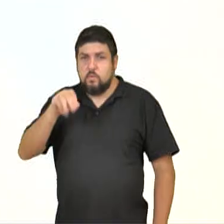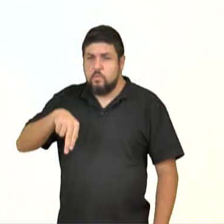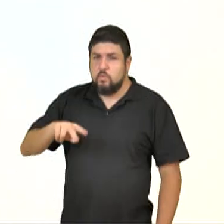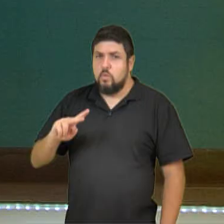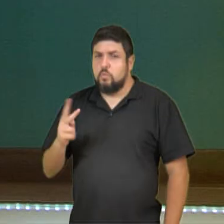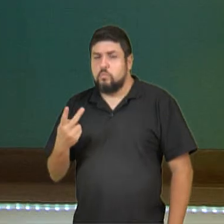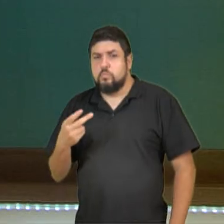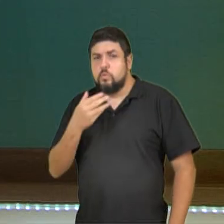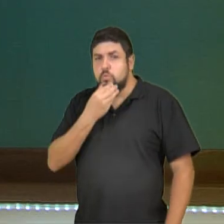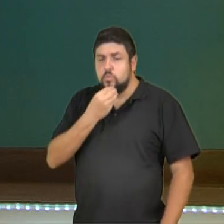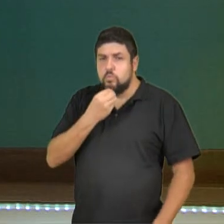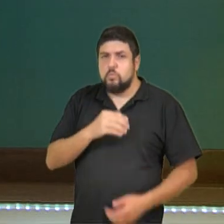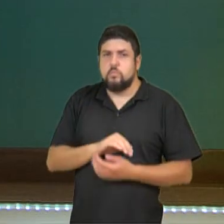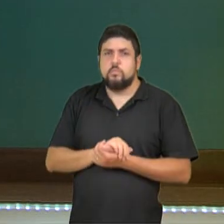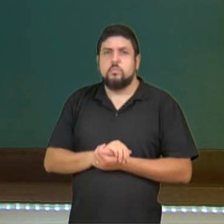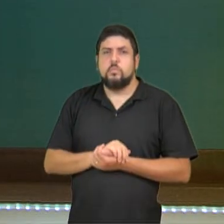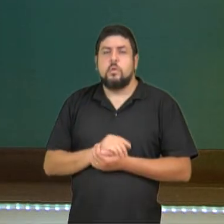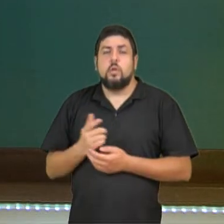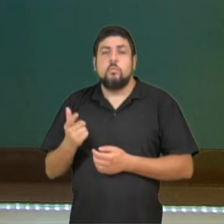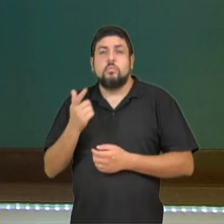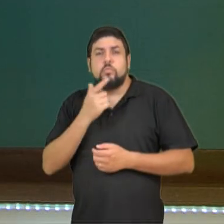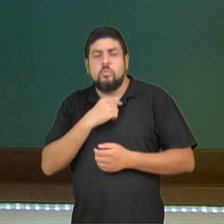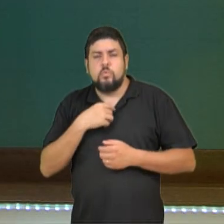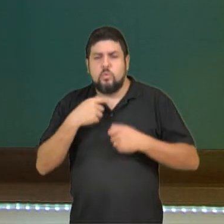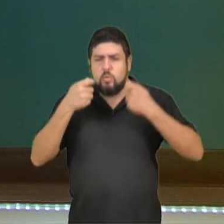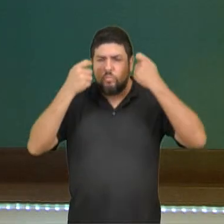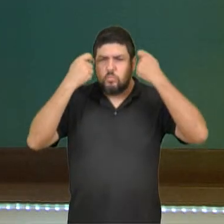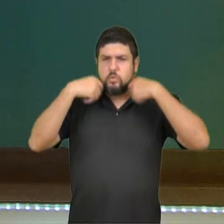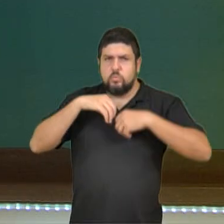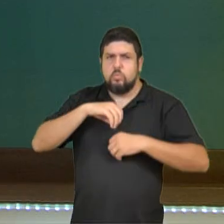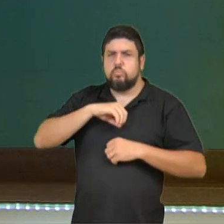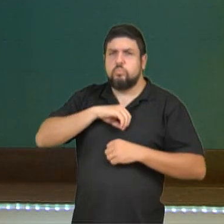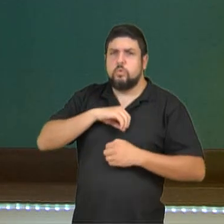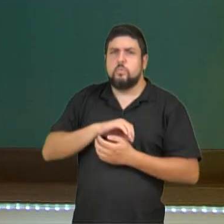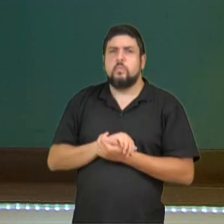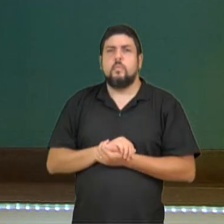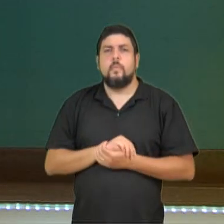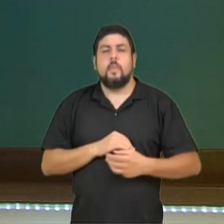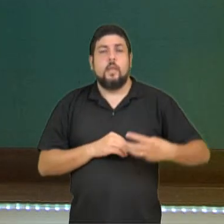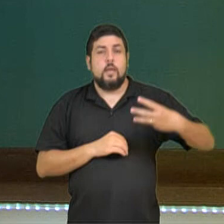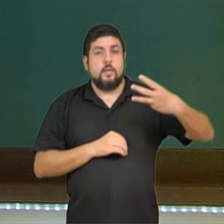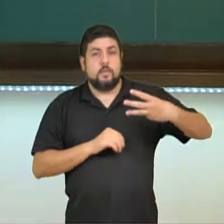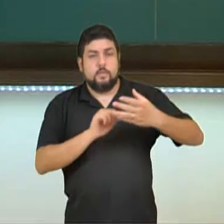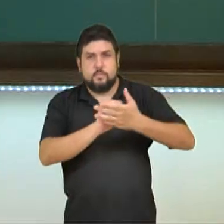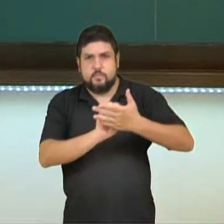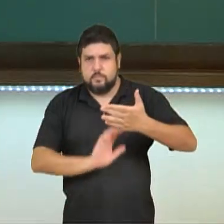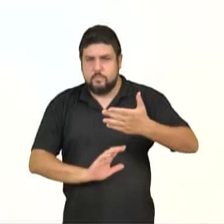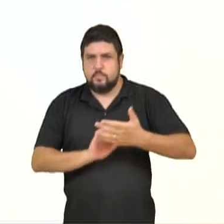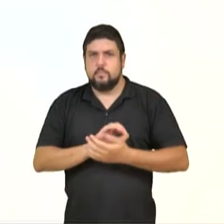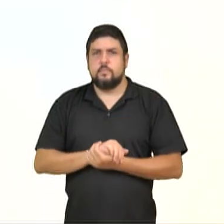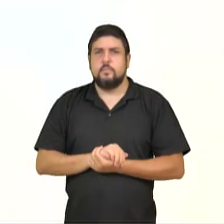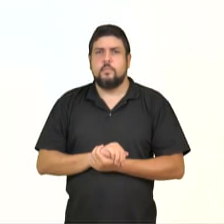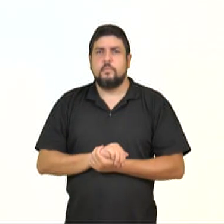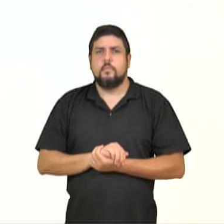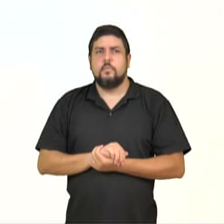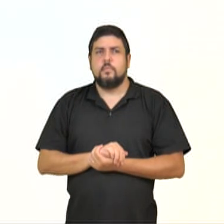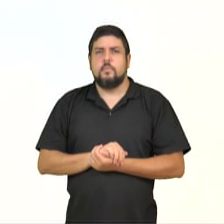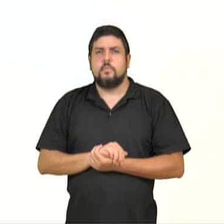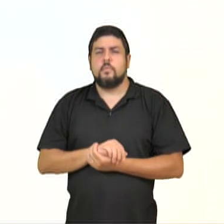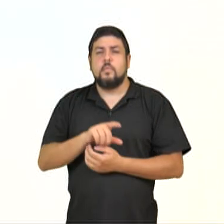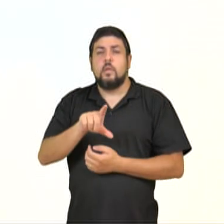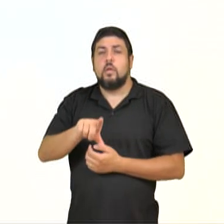em todos os Jogos Olímpicos que participaram. E chegamos no nosso terceiro exercício. Escolha